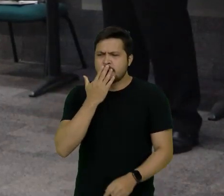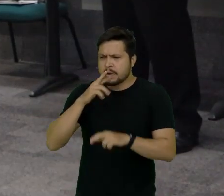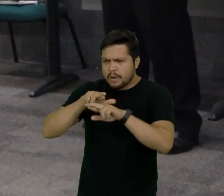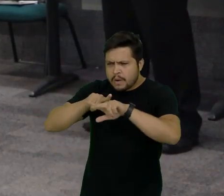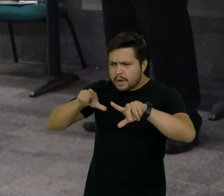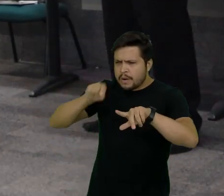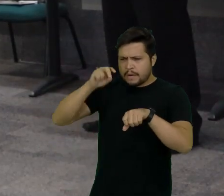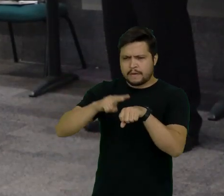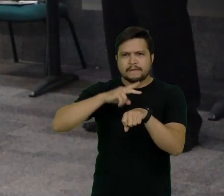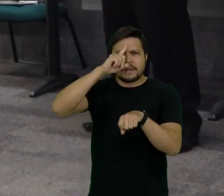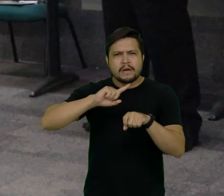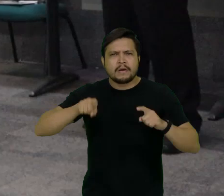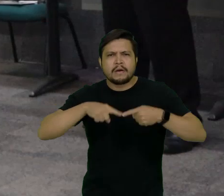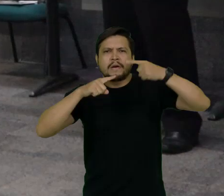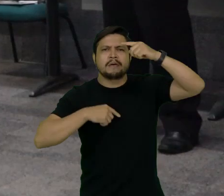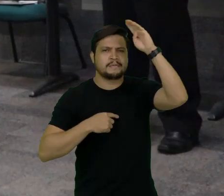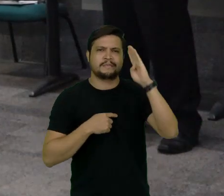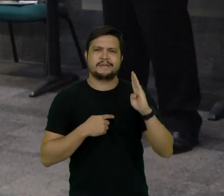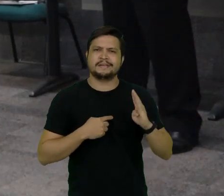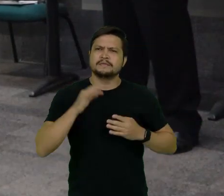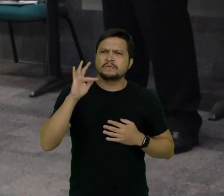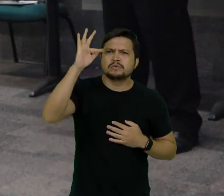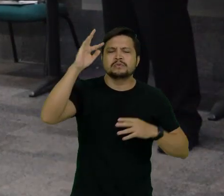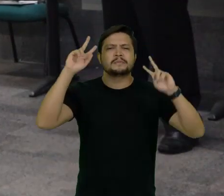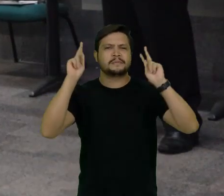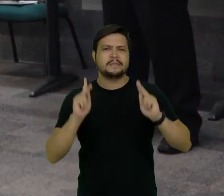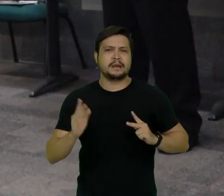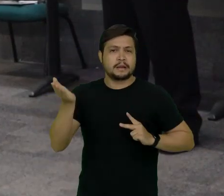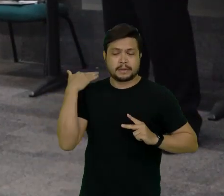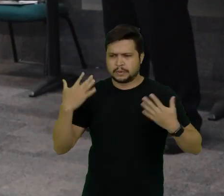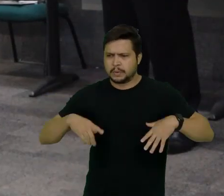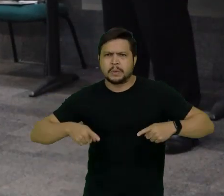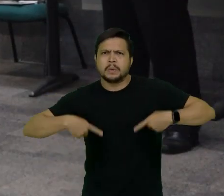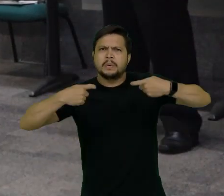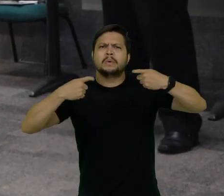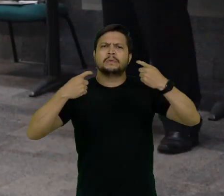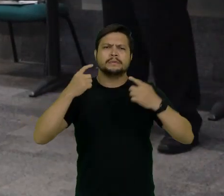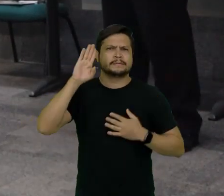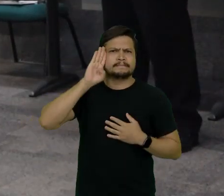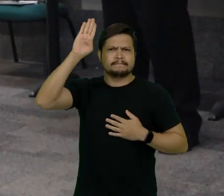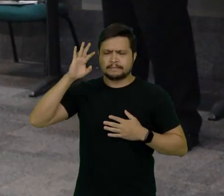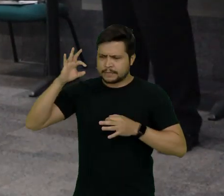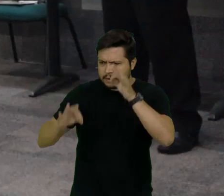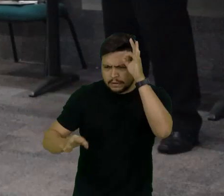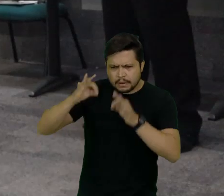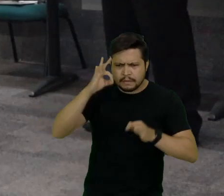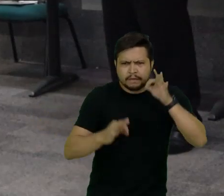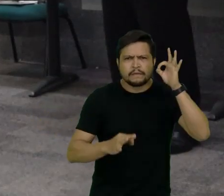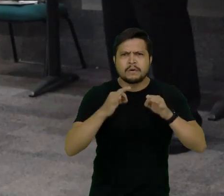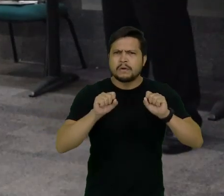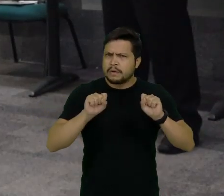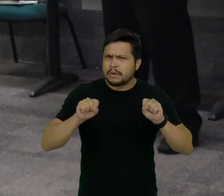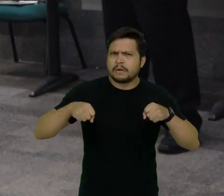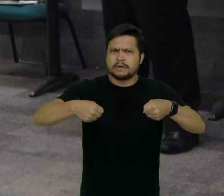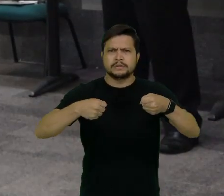verde novo dessa fórmula, mas no futuro e glória no passado. Sempre a